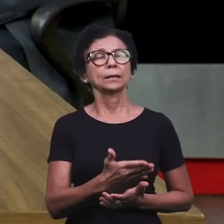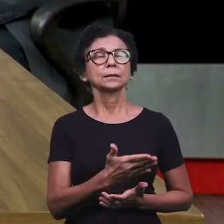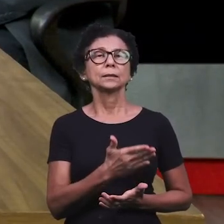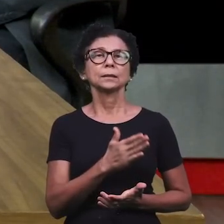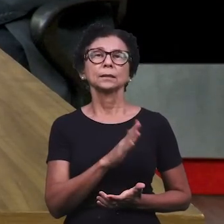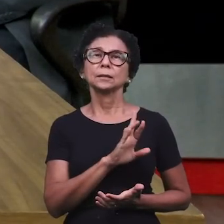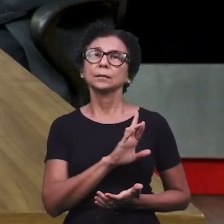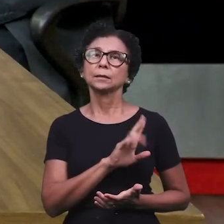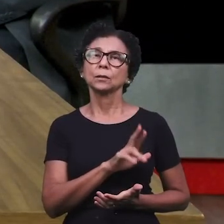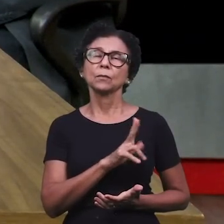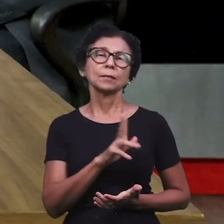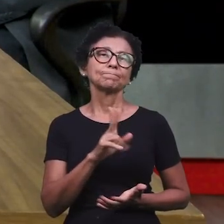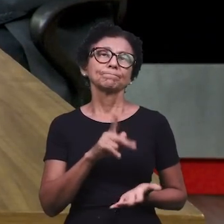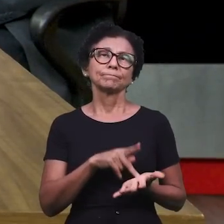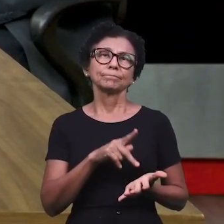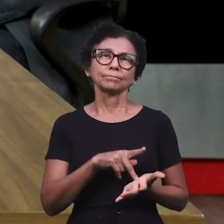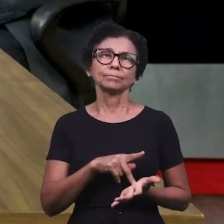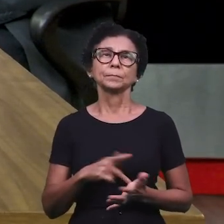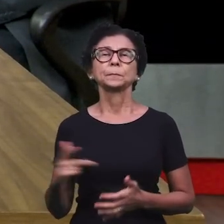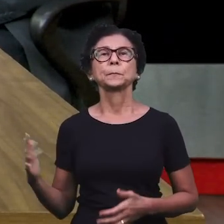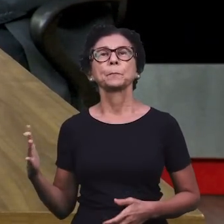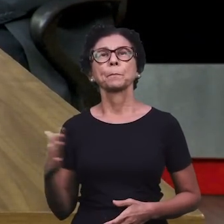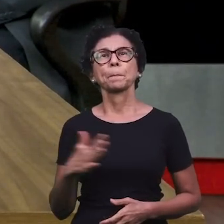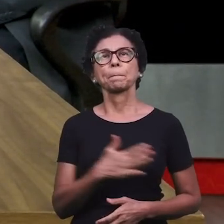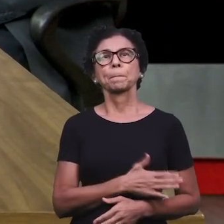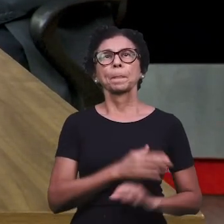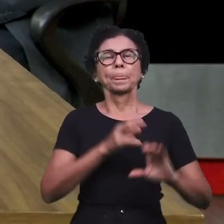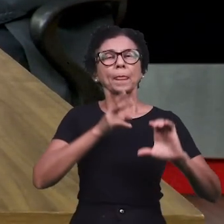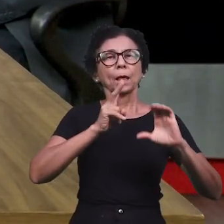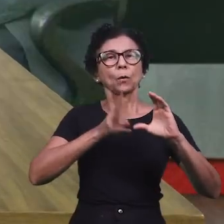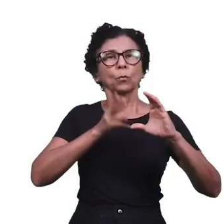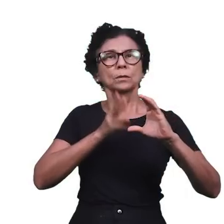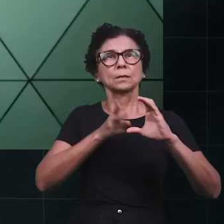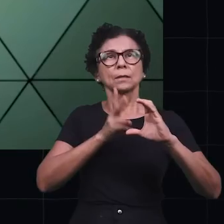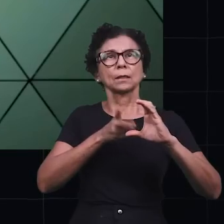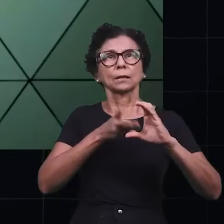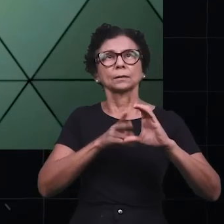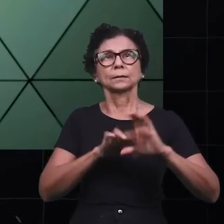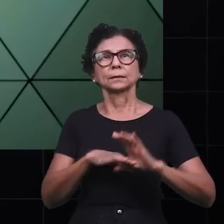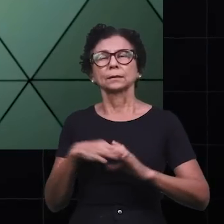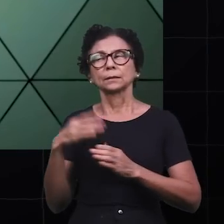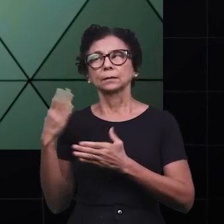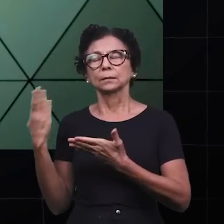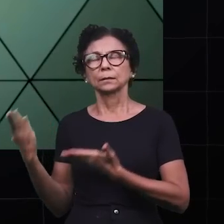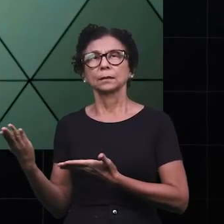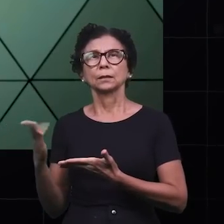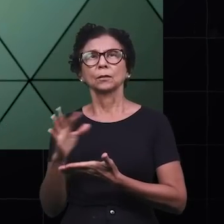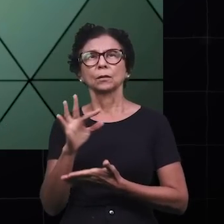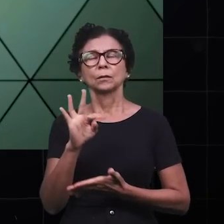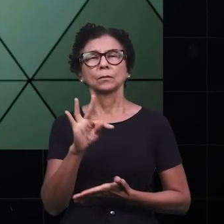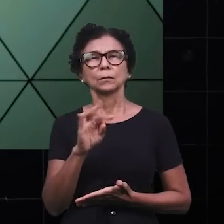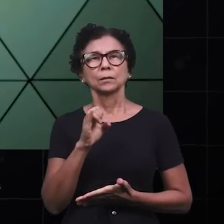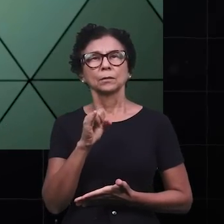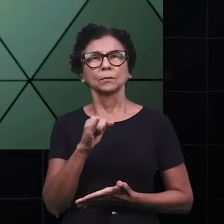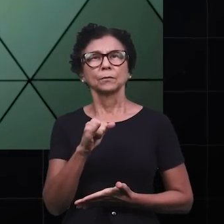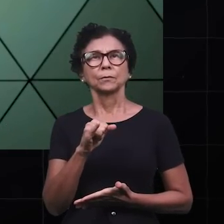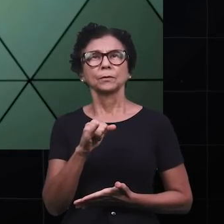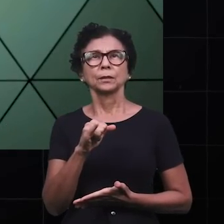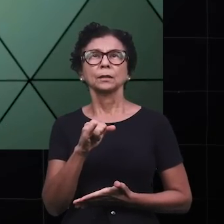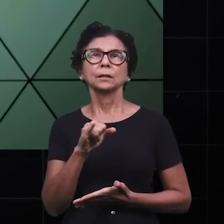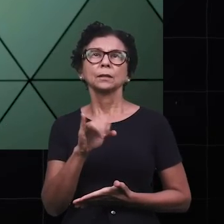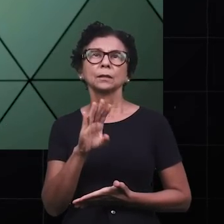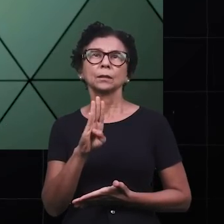algumas constantes. Aqui são algumas constantes do nosso universo. Dentre elas tem a sequência de Fibonacci. Pode passar o